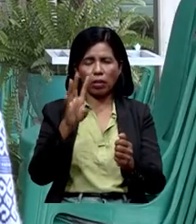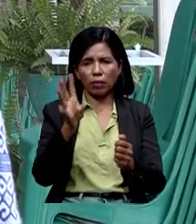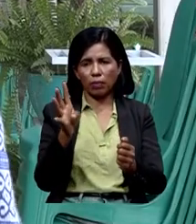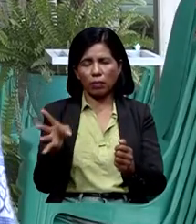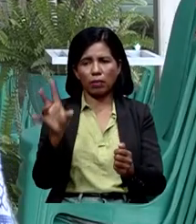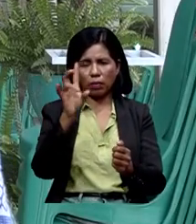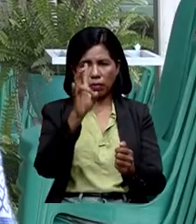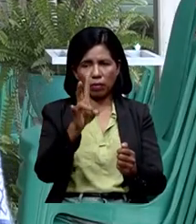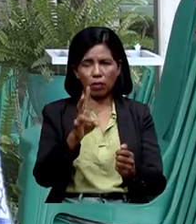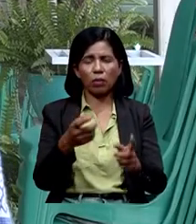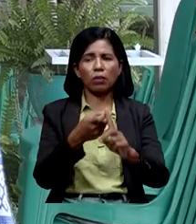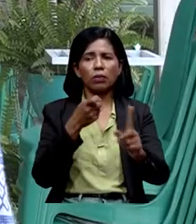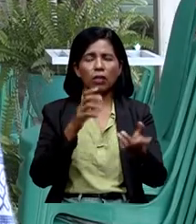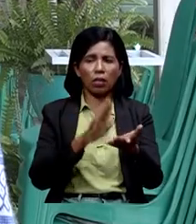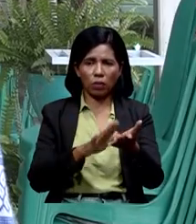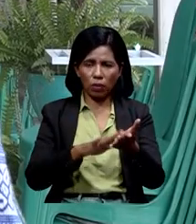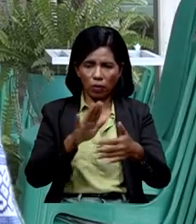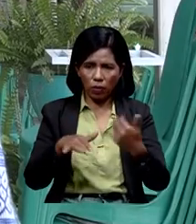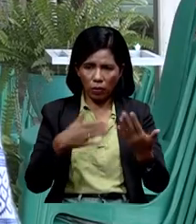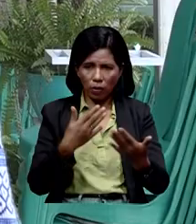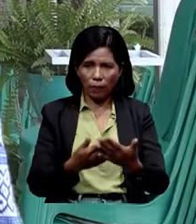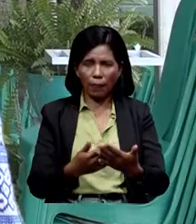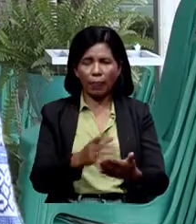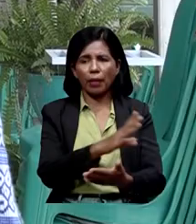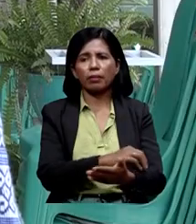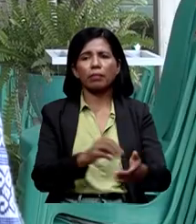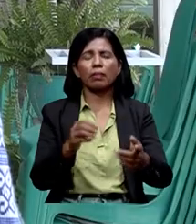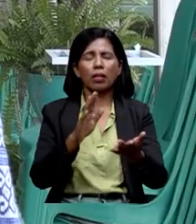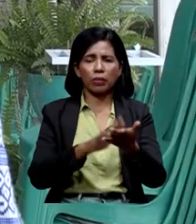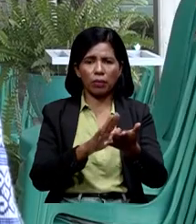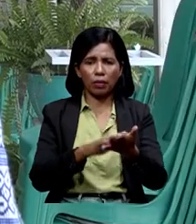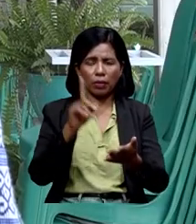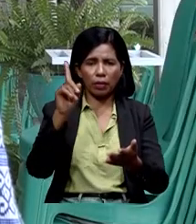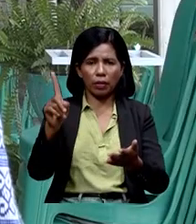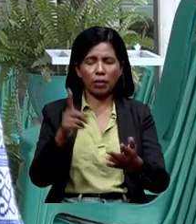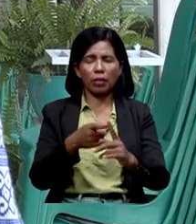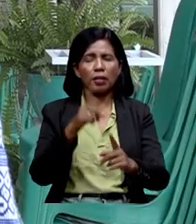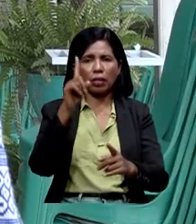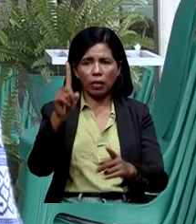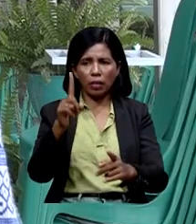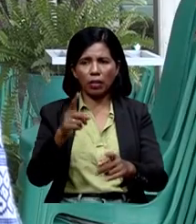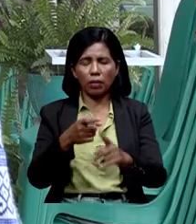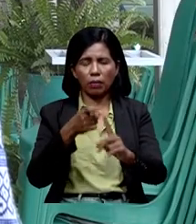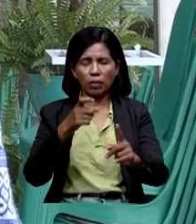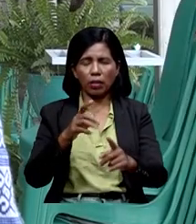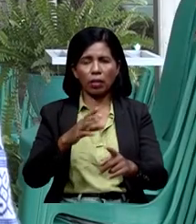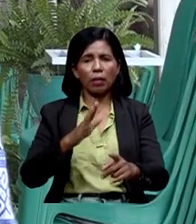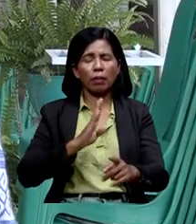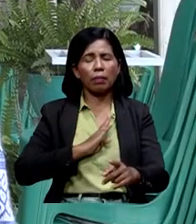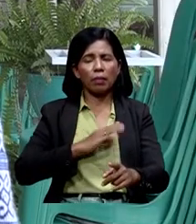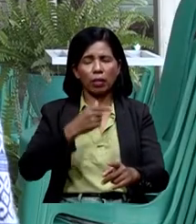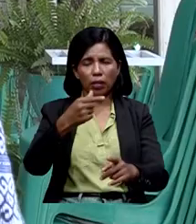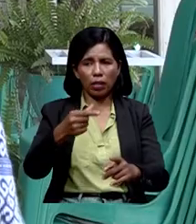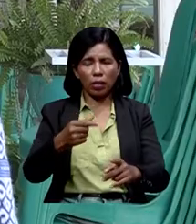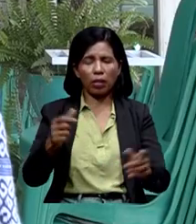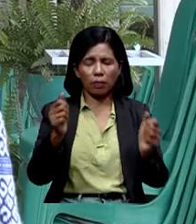247 então husi escola hirak ne nunemos escola ida paralelo ida ta iha bagia parte bagia entre laga ho